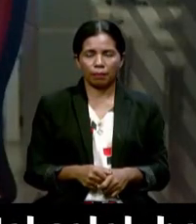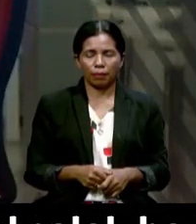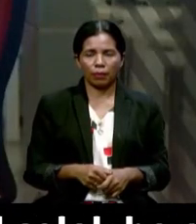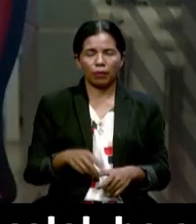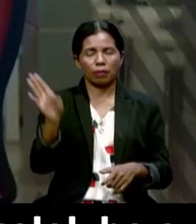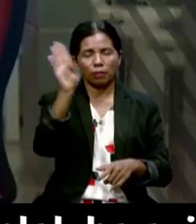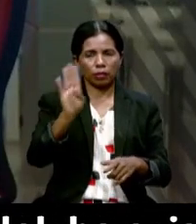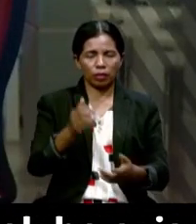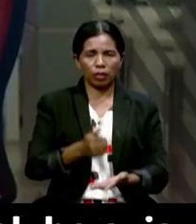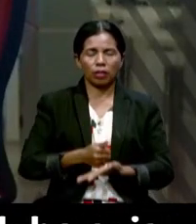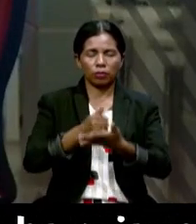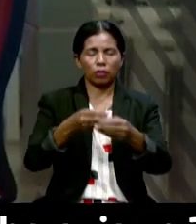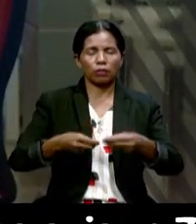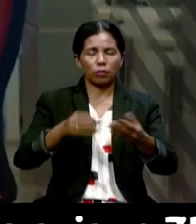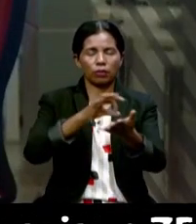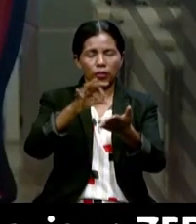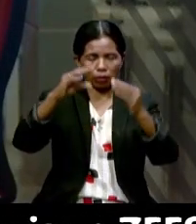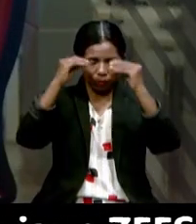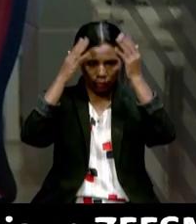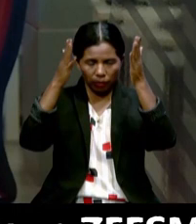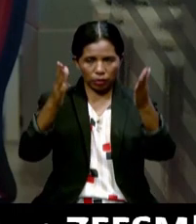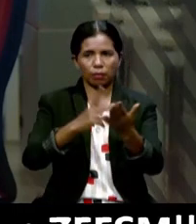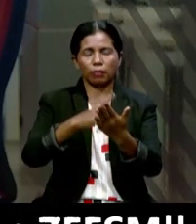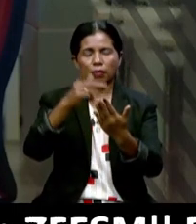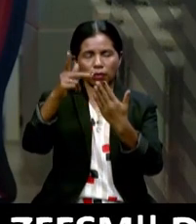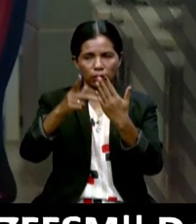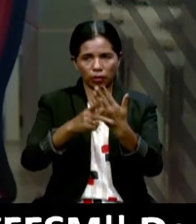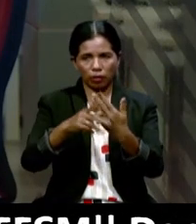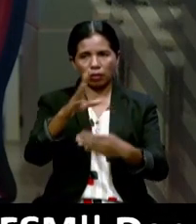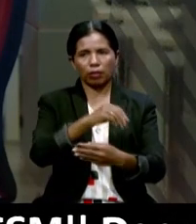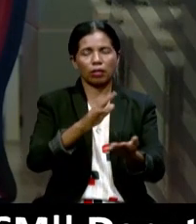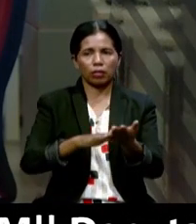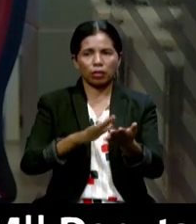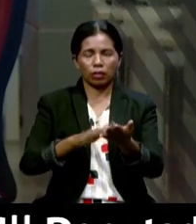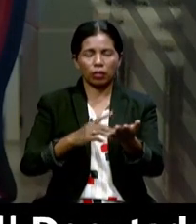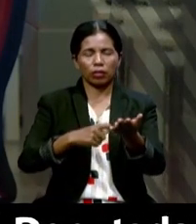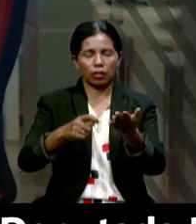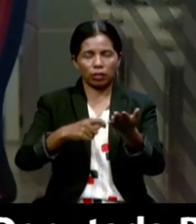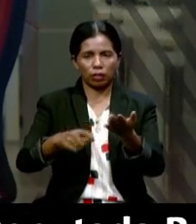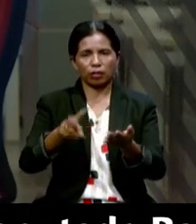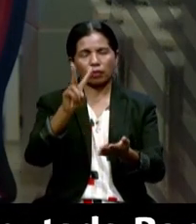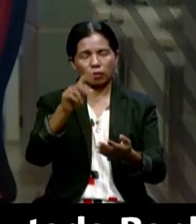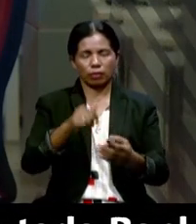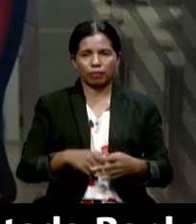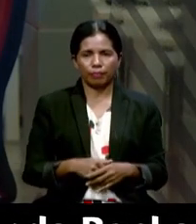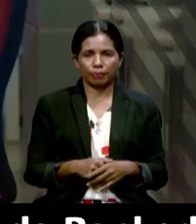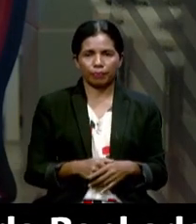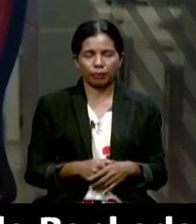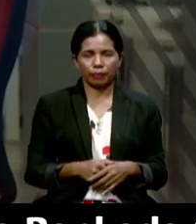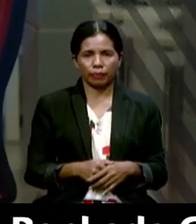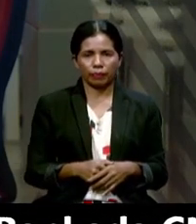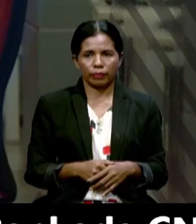Brasil se apoia a formação para professor e a programa produtivo ensino secundário técnico vocacional.